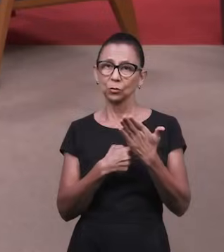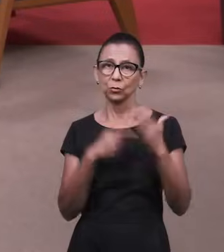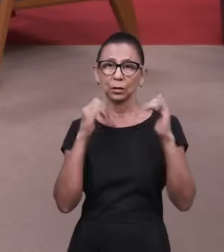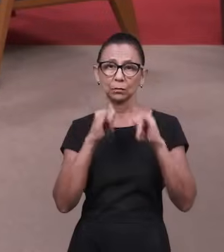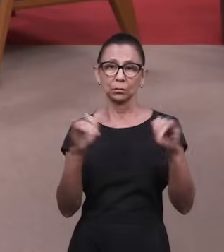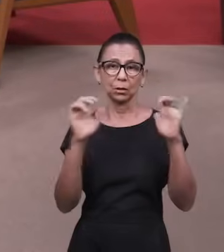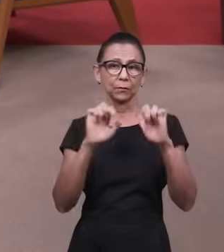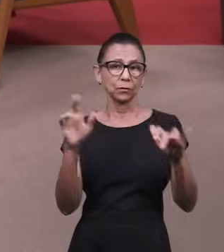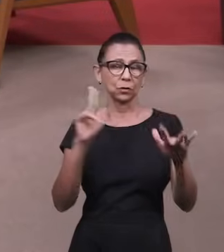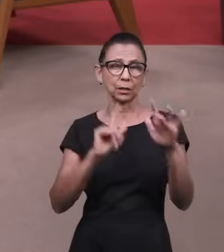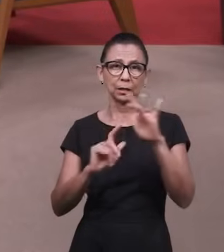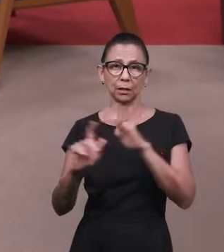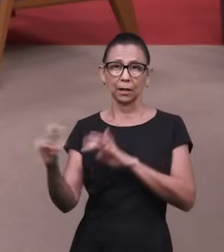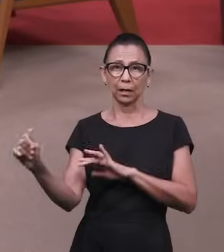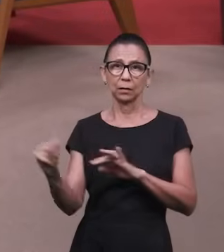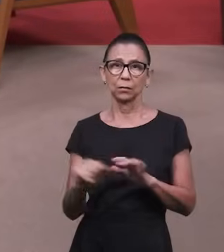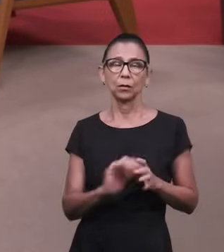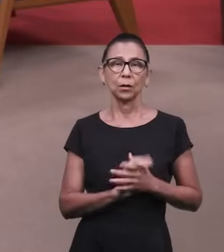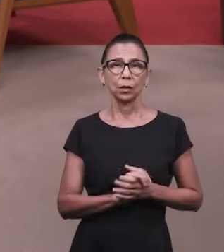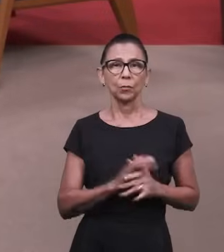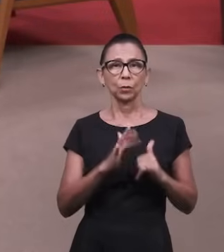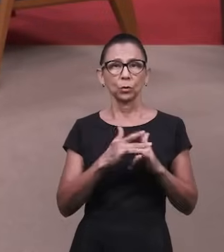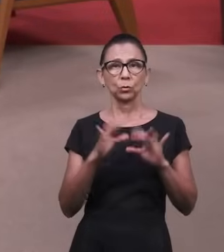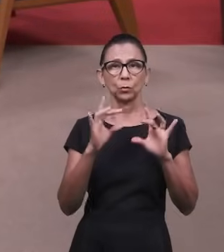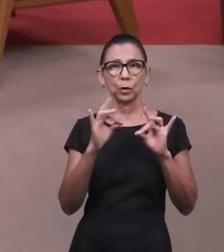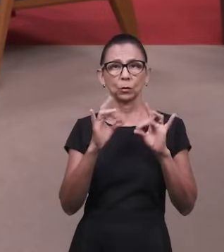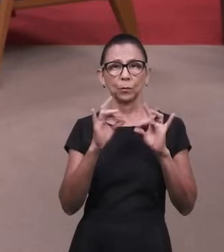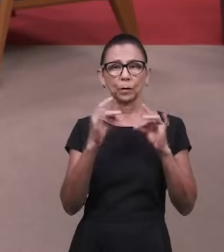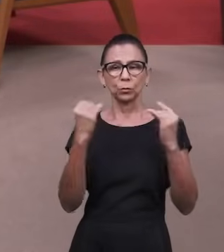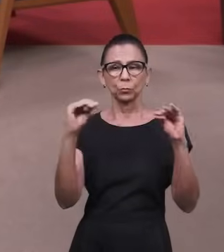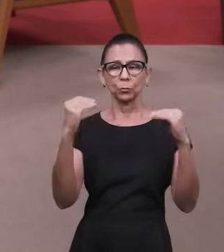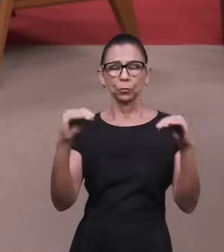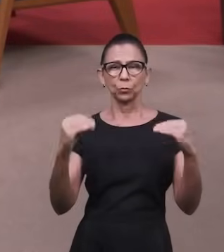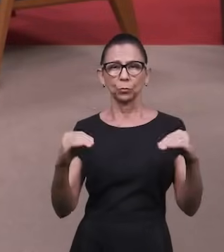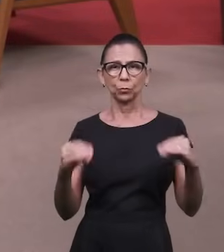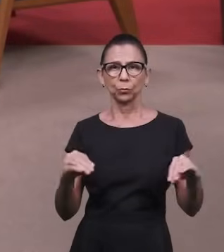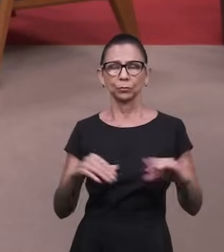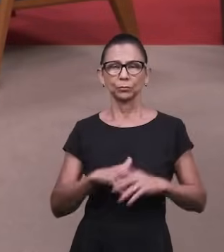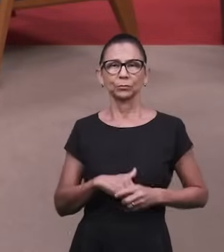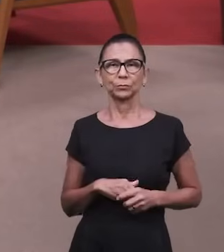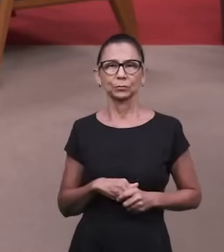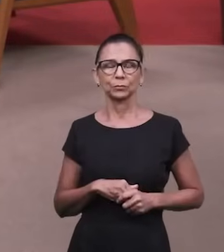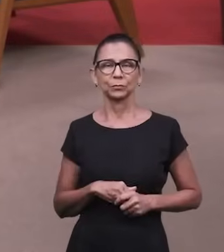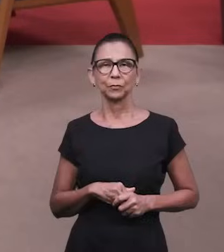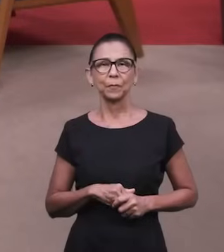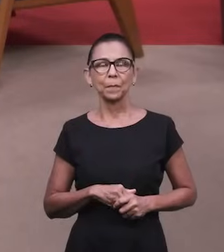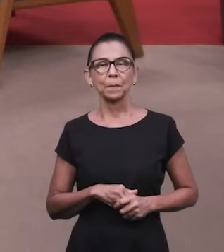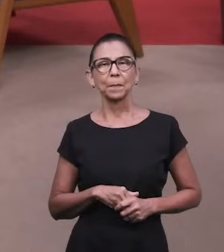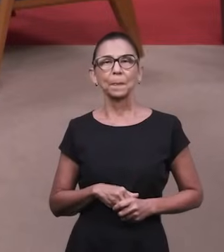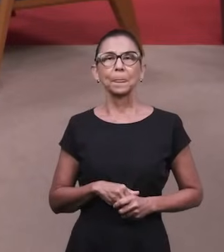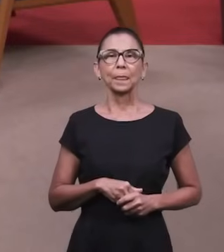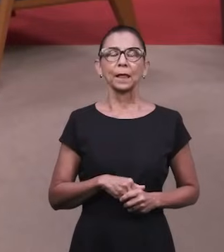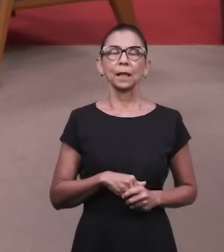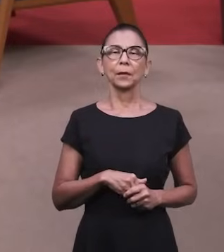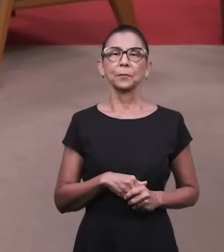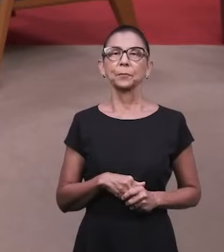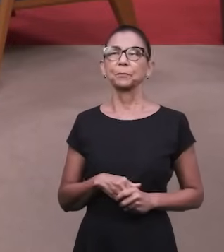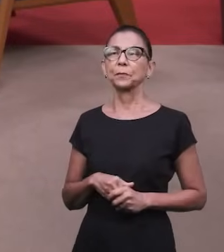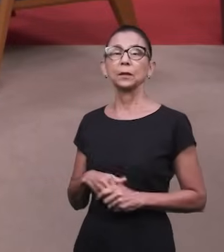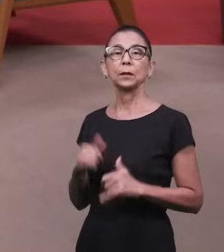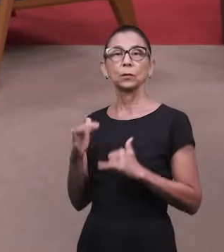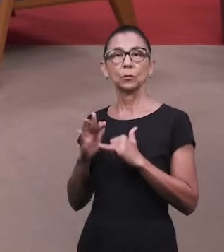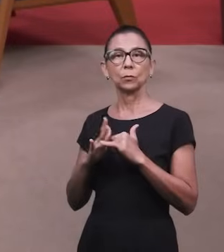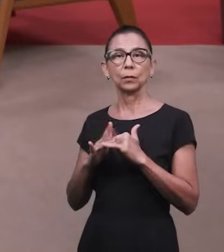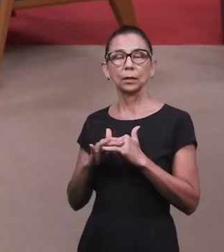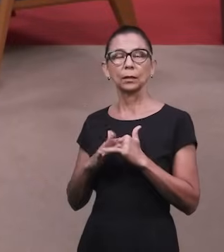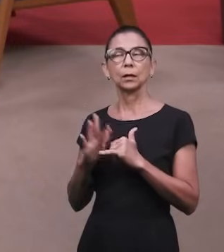para mais pessoas. Continue o trabalho de crescimento do canal, né? Chamando as pessoas a se inscrever. Isso é uma